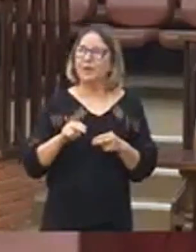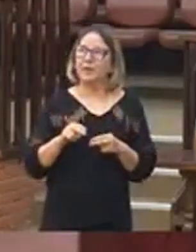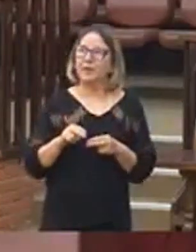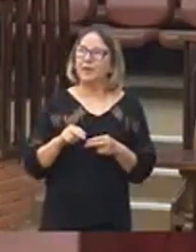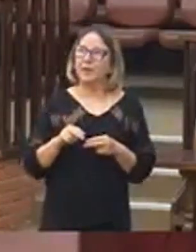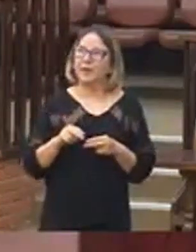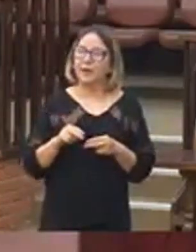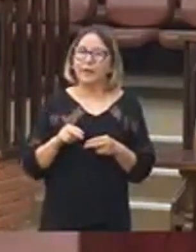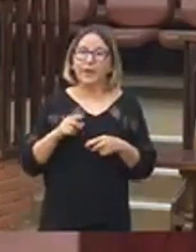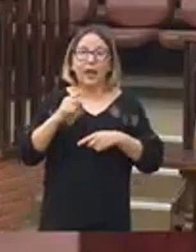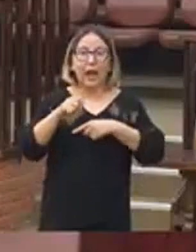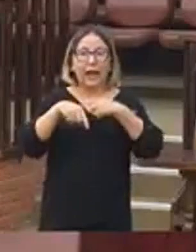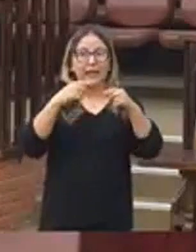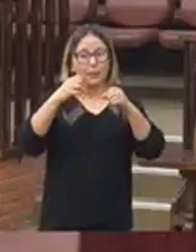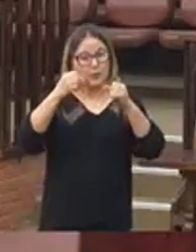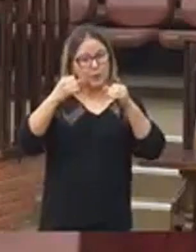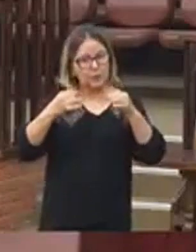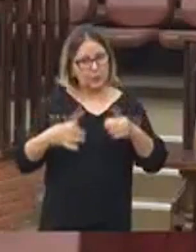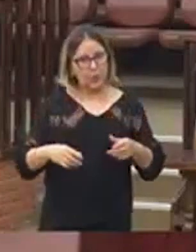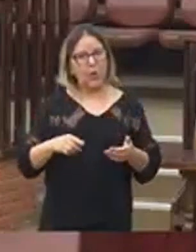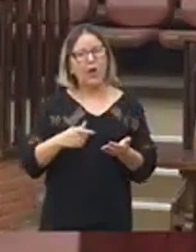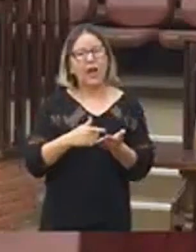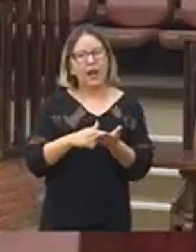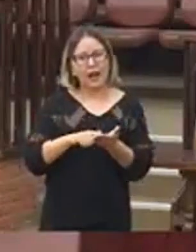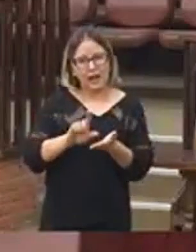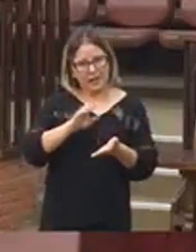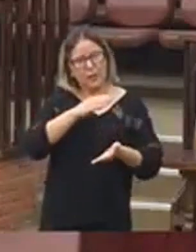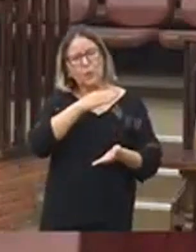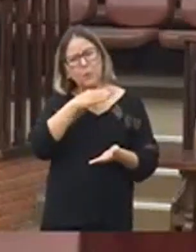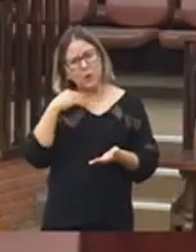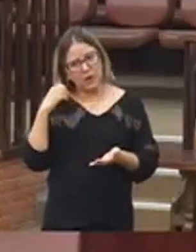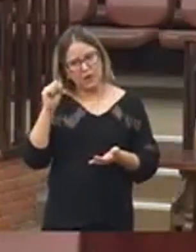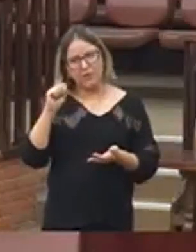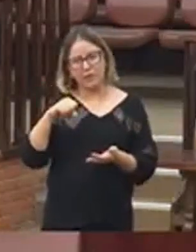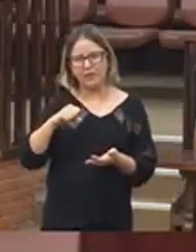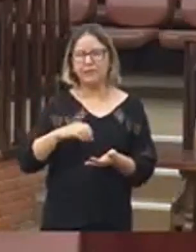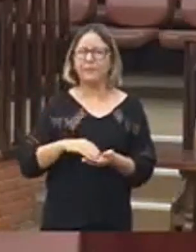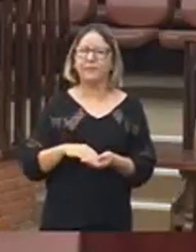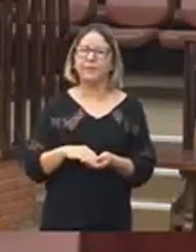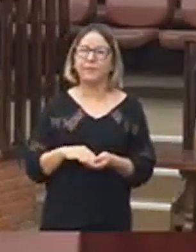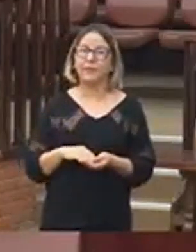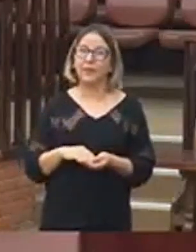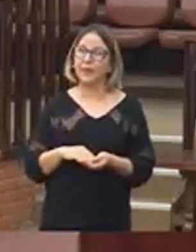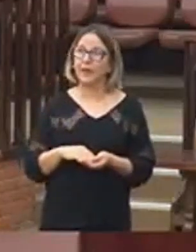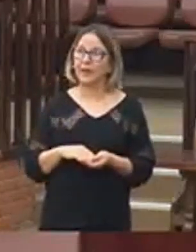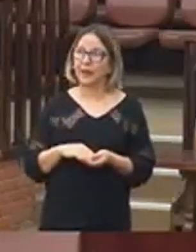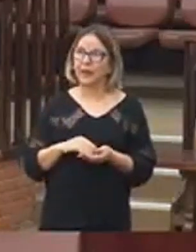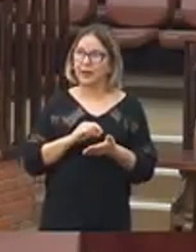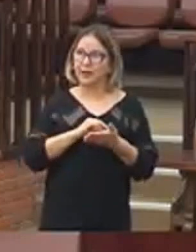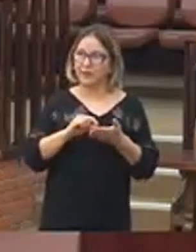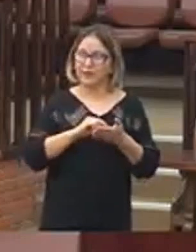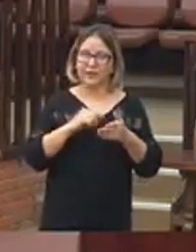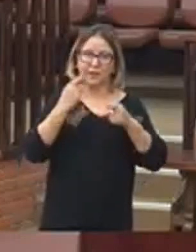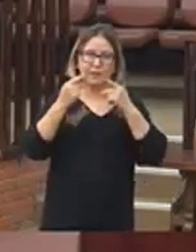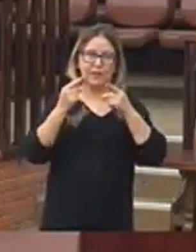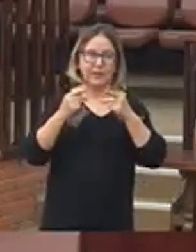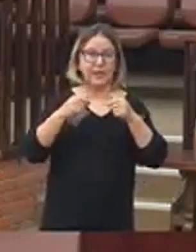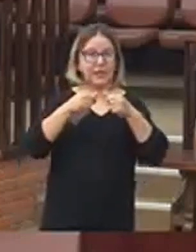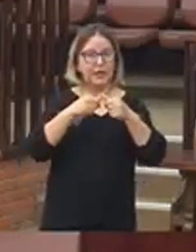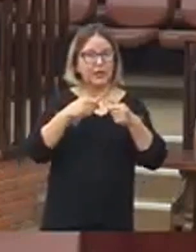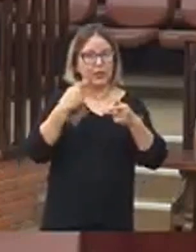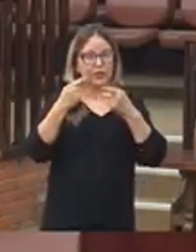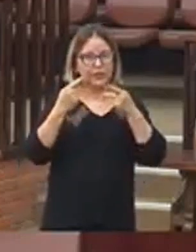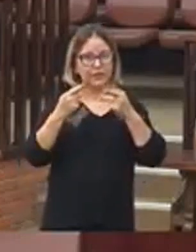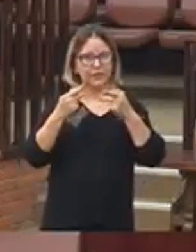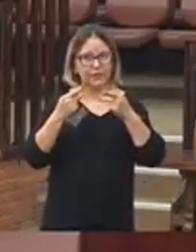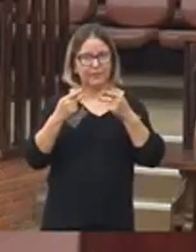mais depois. Agora, ele diz assim, isto dizia e depois lhe acrescentou,